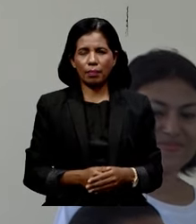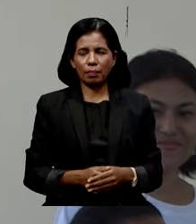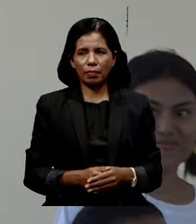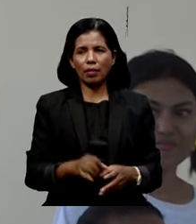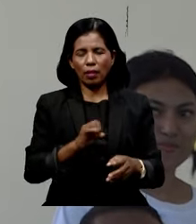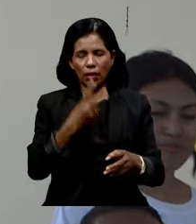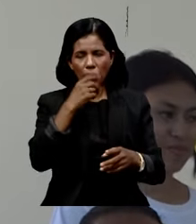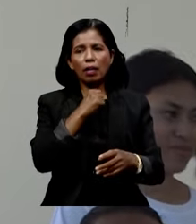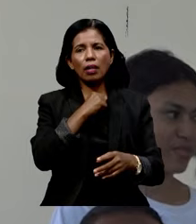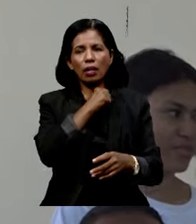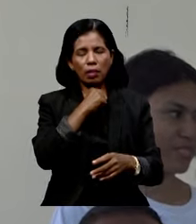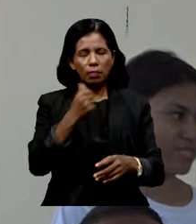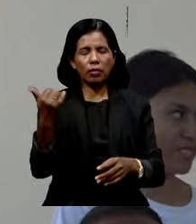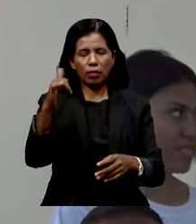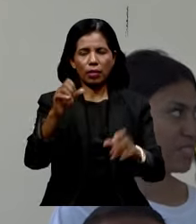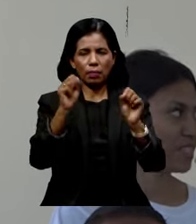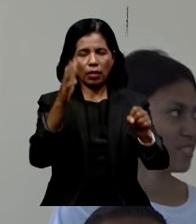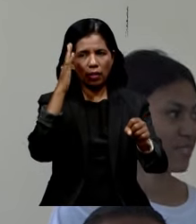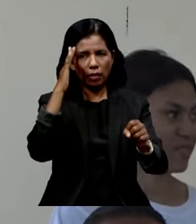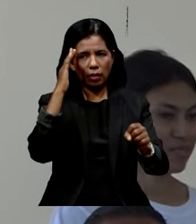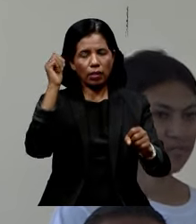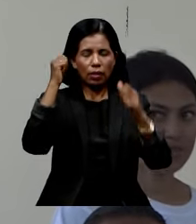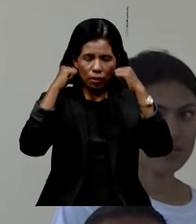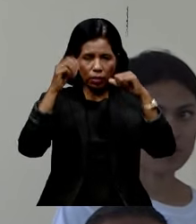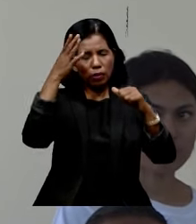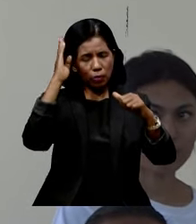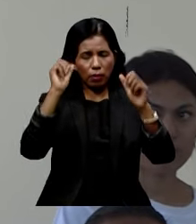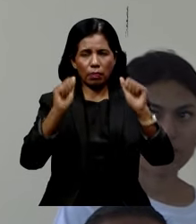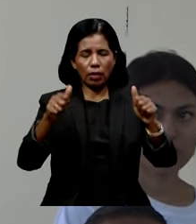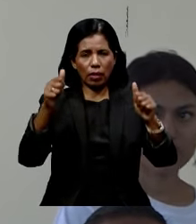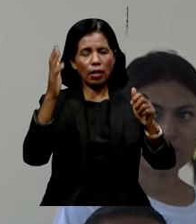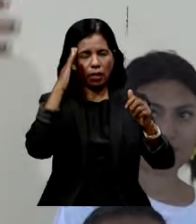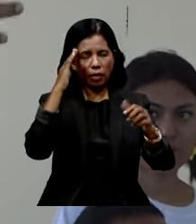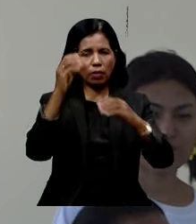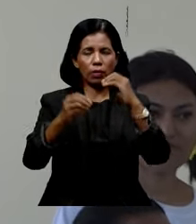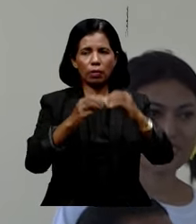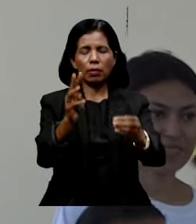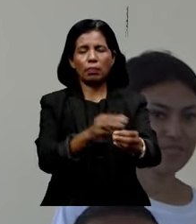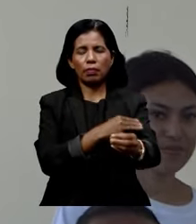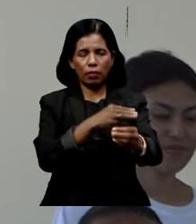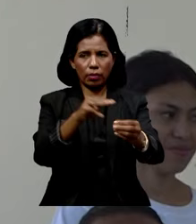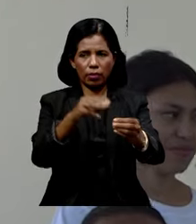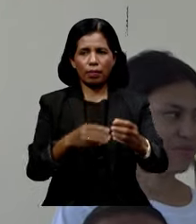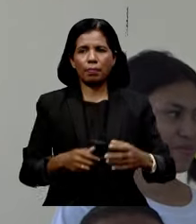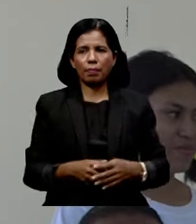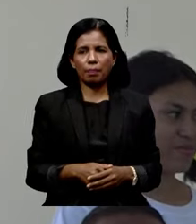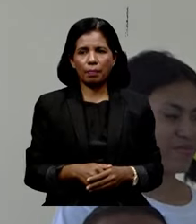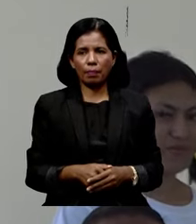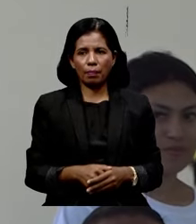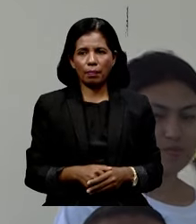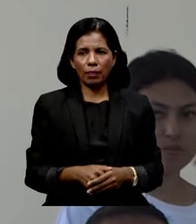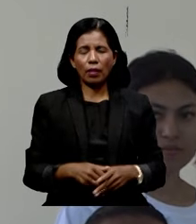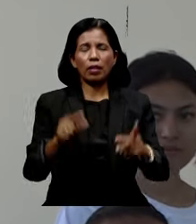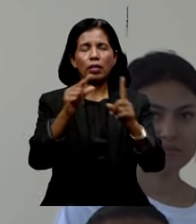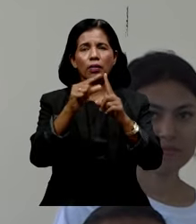números. A música não era muito boa, senhor o vento que até não me lembro, a minha cabeça parabéns para ele, que ele foi